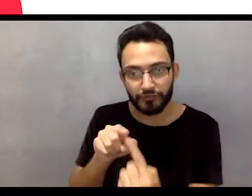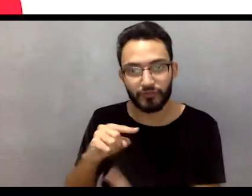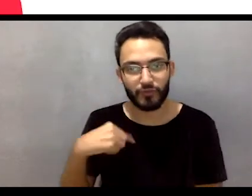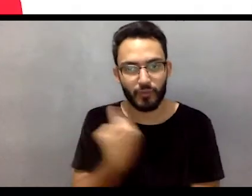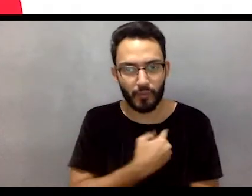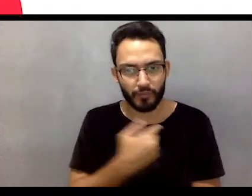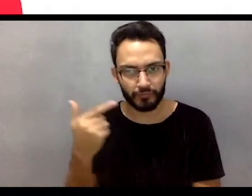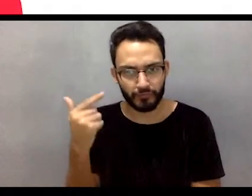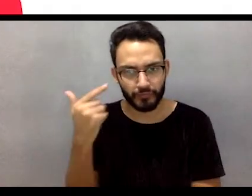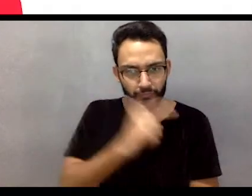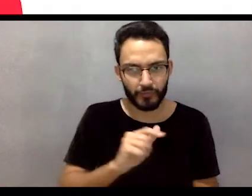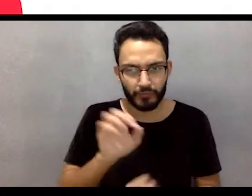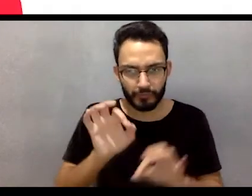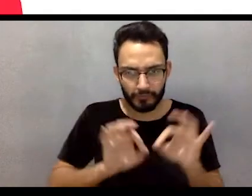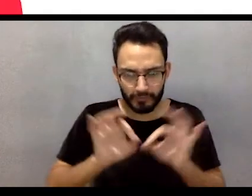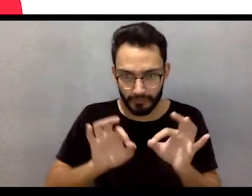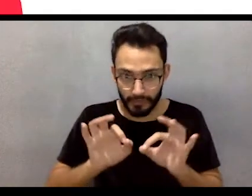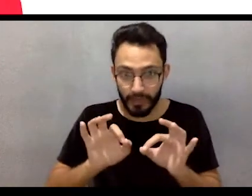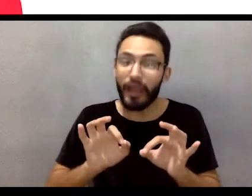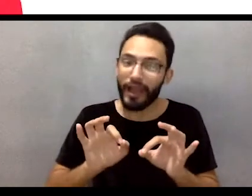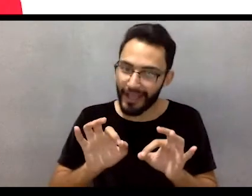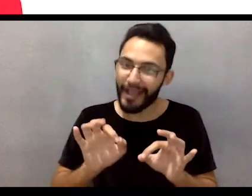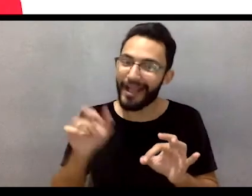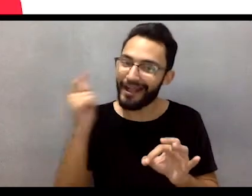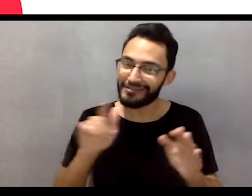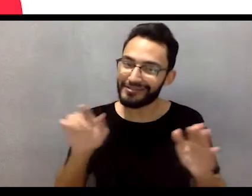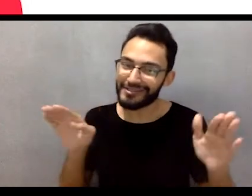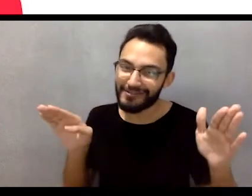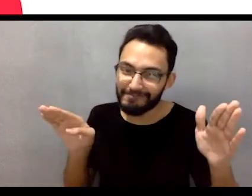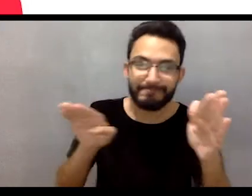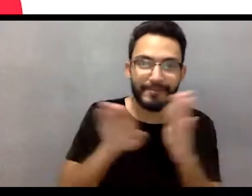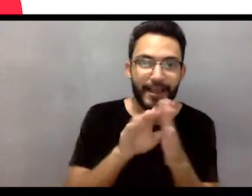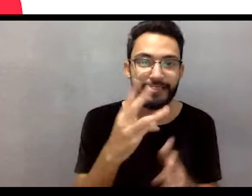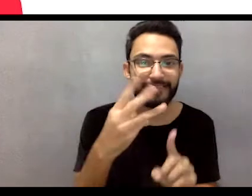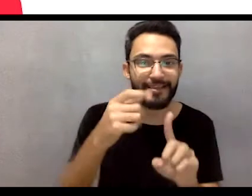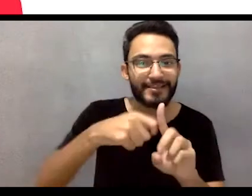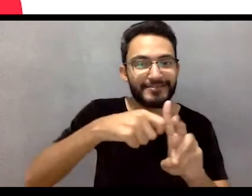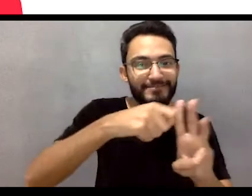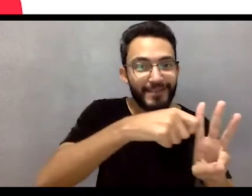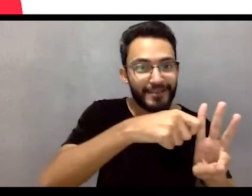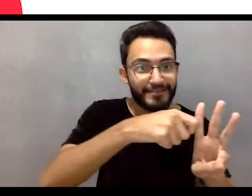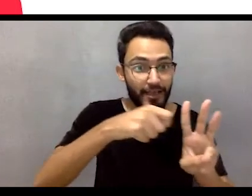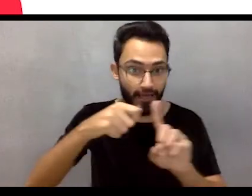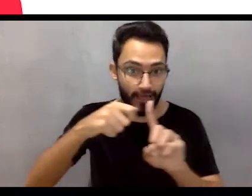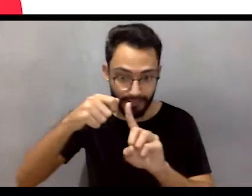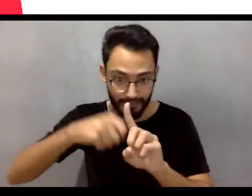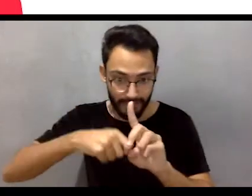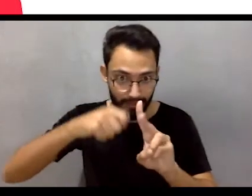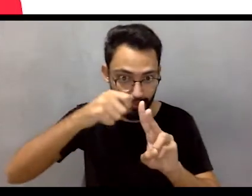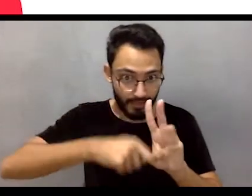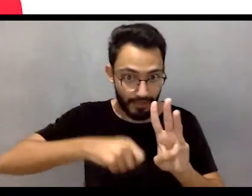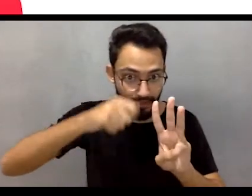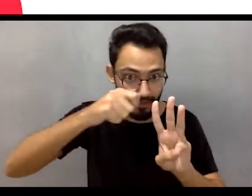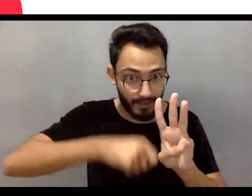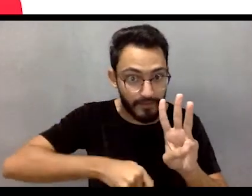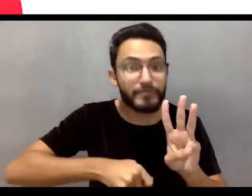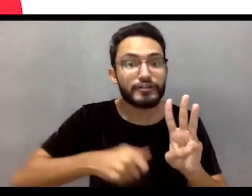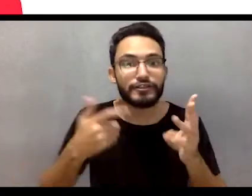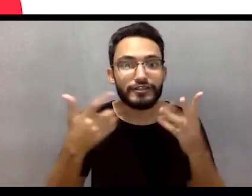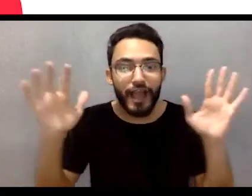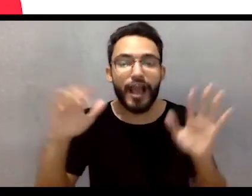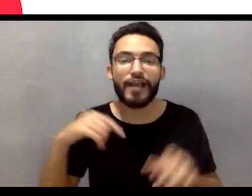vai conseguir atingir a cada 3 meses. E aí, depois de 3 meses, a gente reavalia e